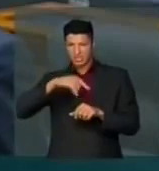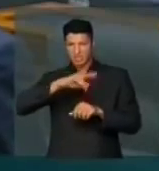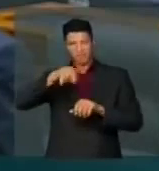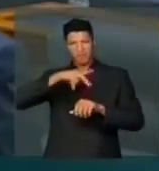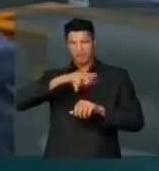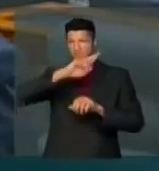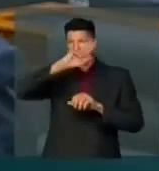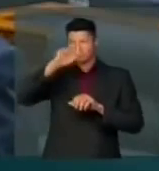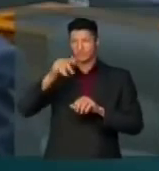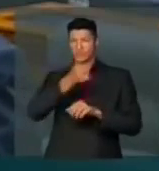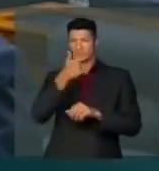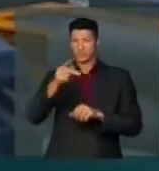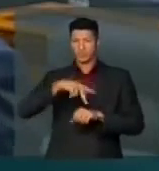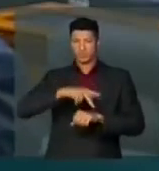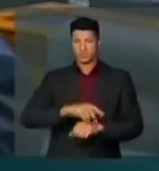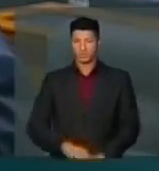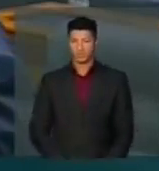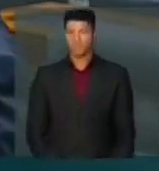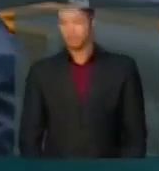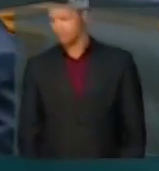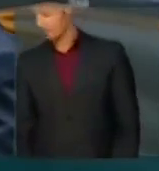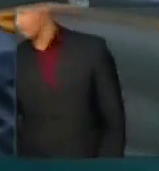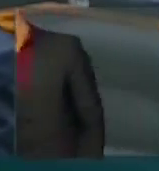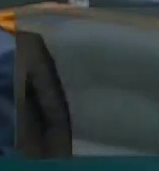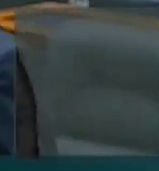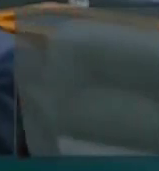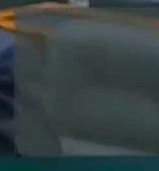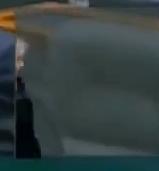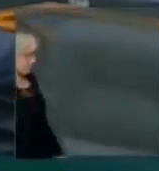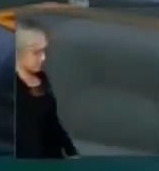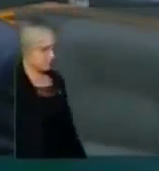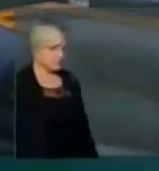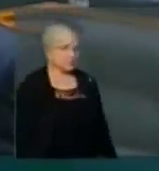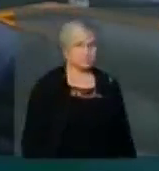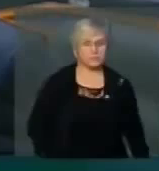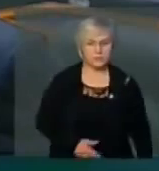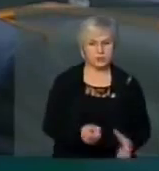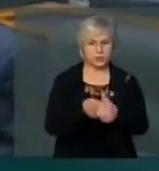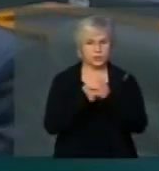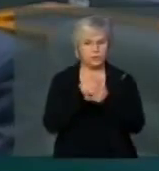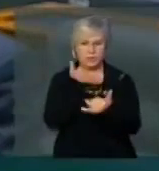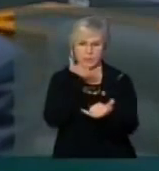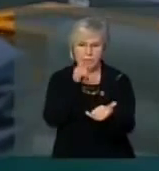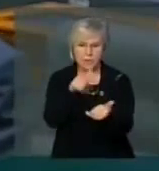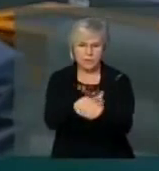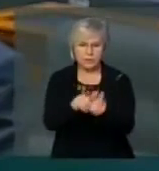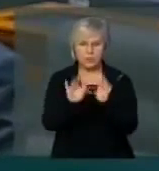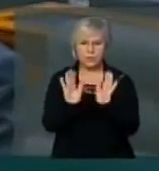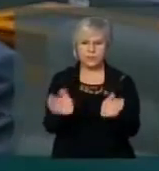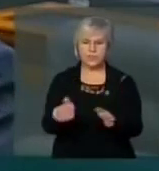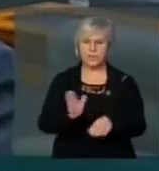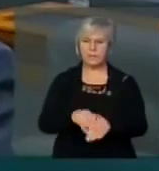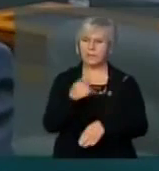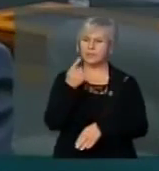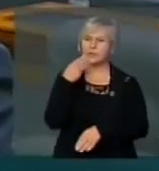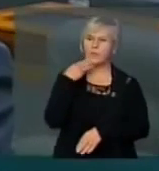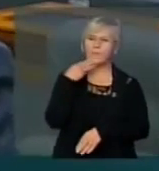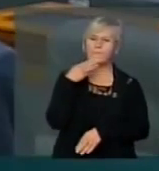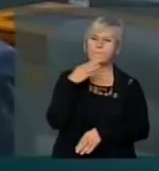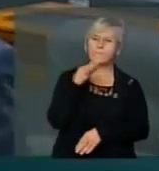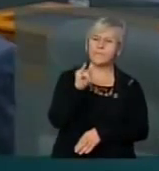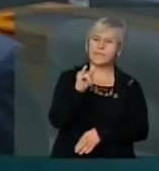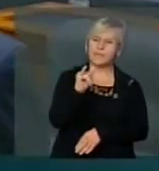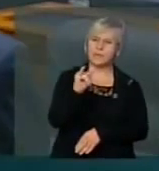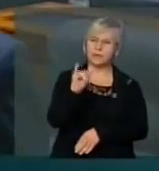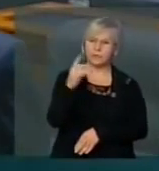Sudão, 12 países lá da África, presidente, com a dívida perdoada, mais de US$ 1 bilhão,